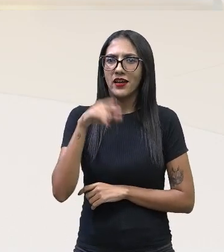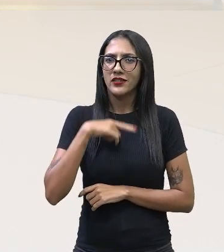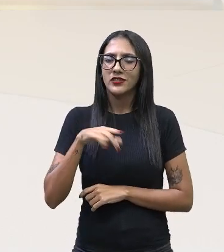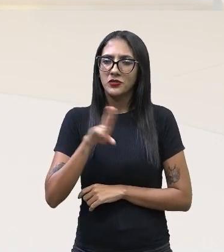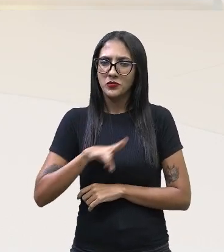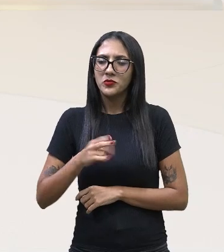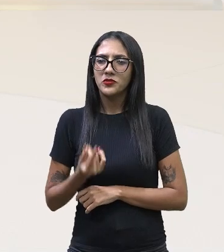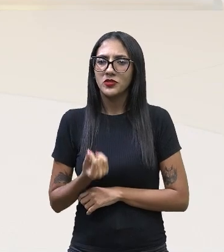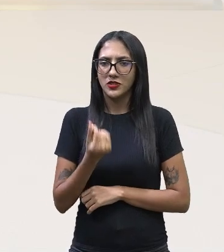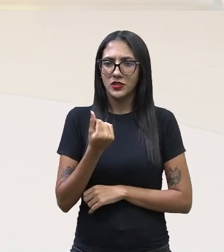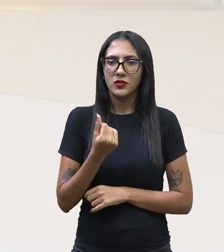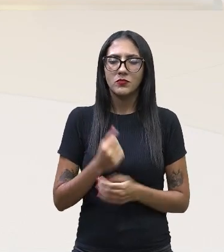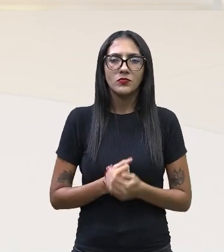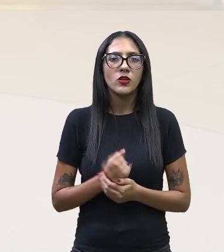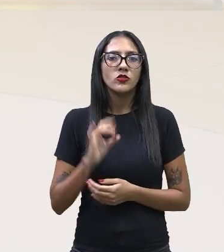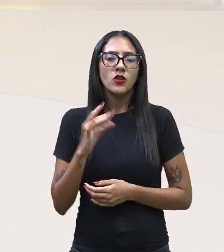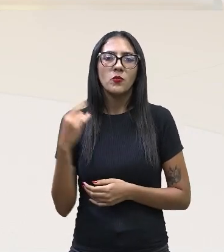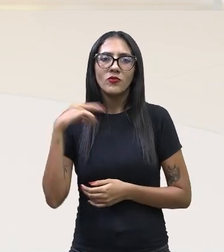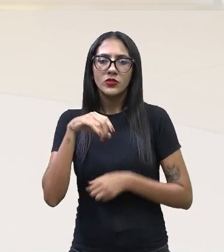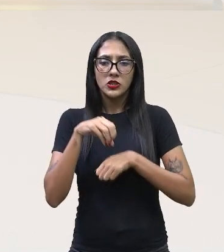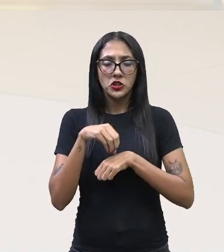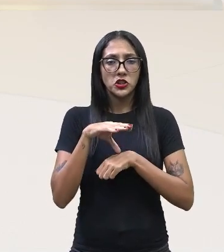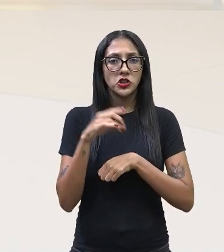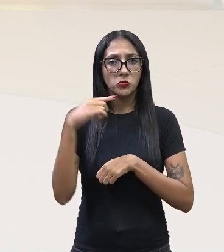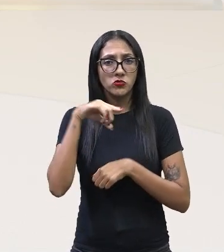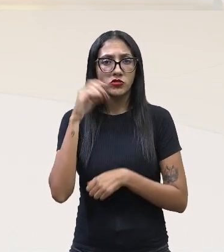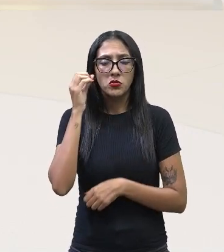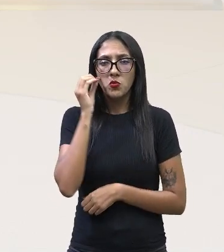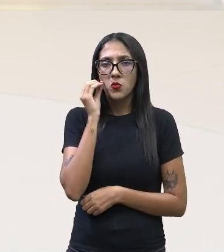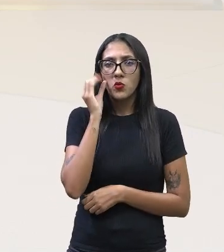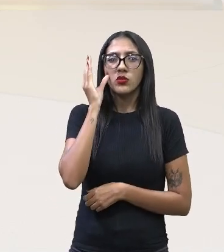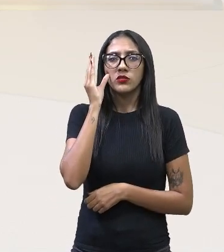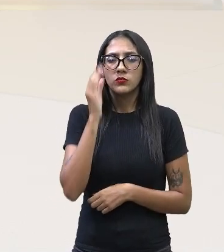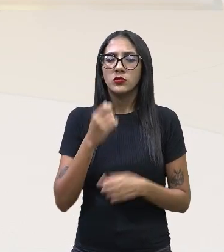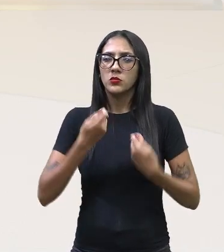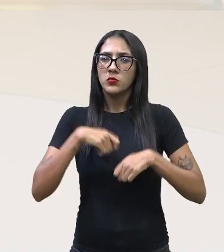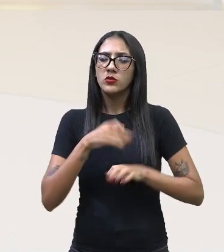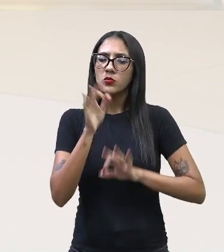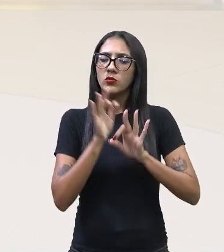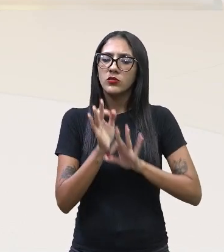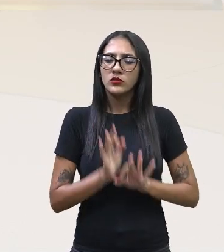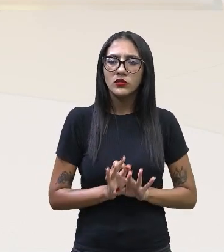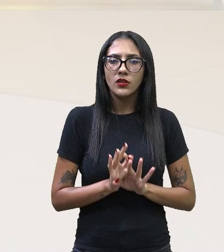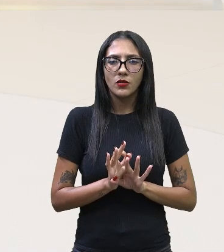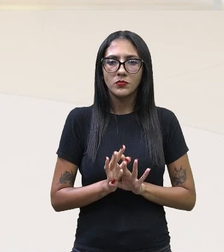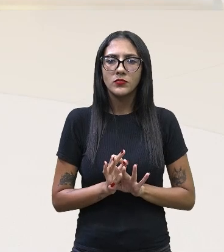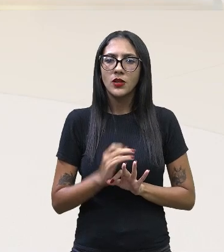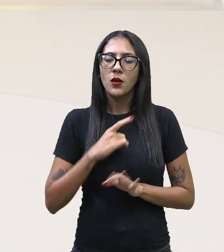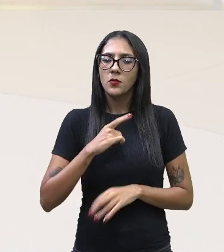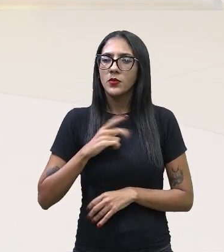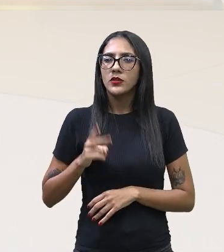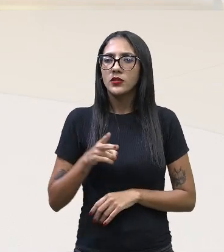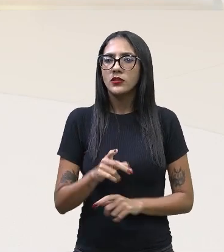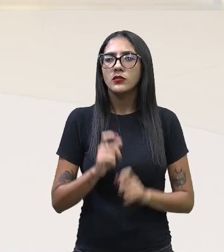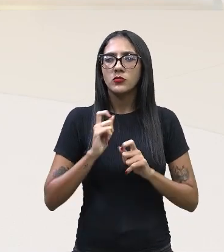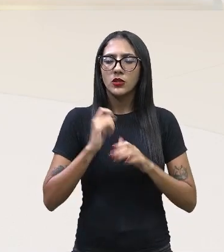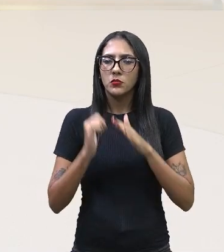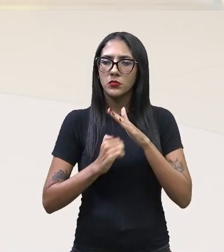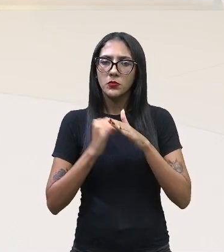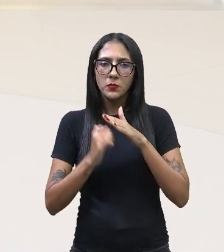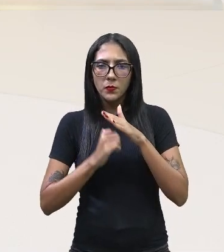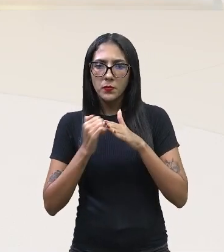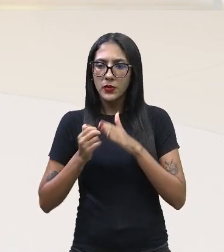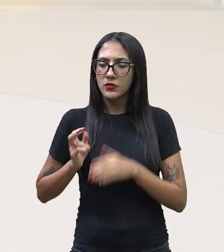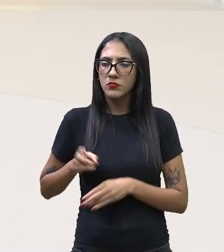é muni-los disso, de todos esses elementos que vocês precisam ali mobilizar para manter o negócio de vocês em pé. A gente fala muito